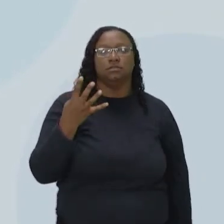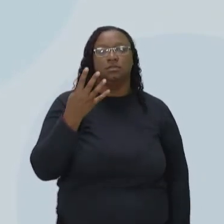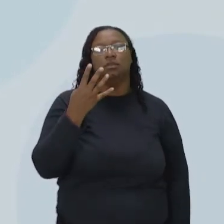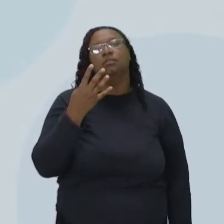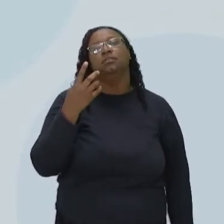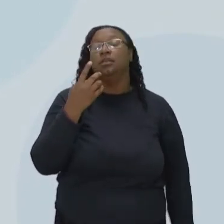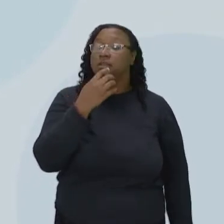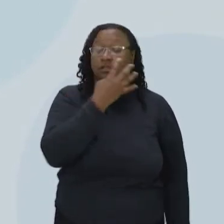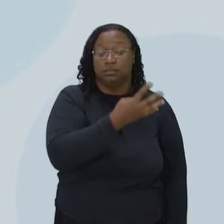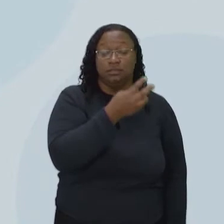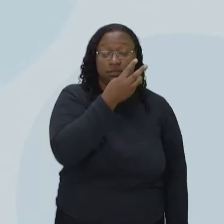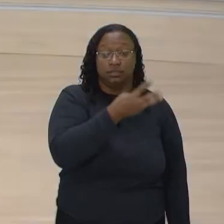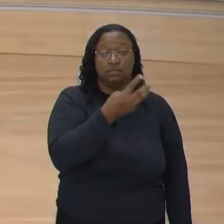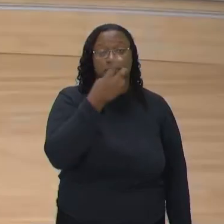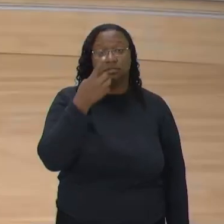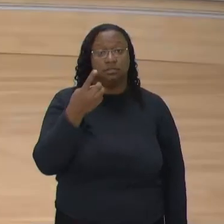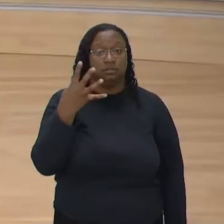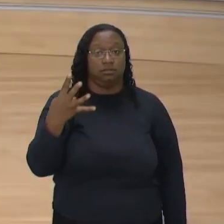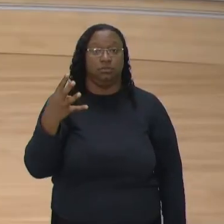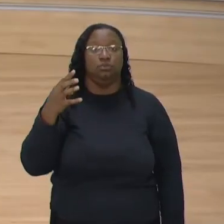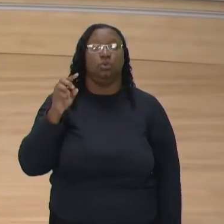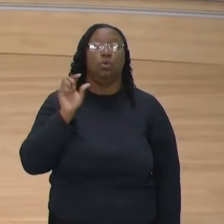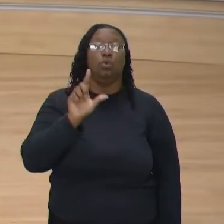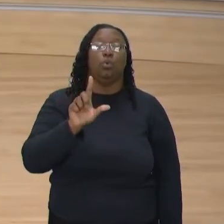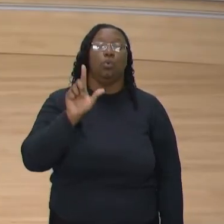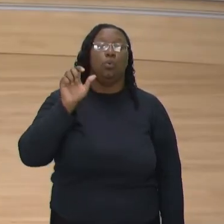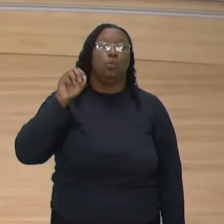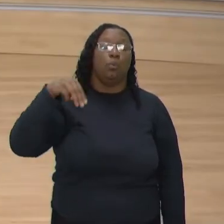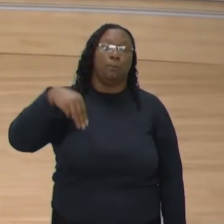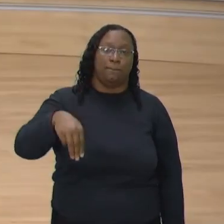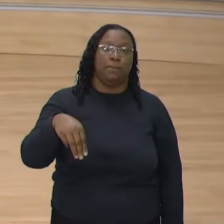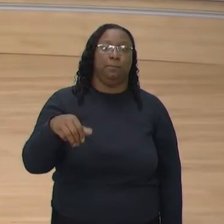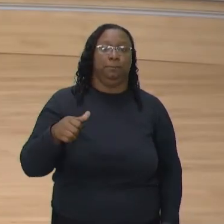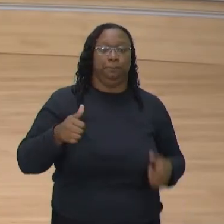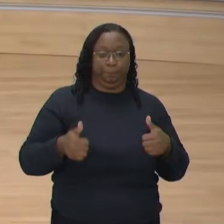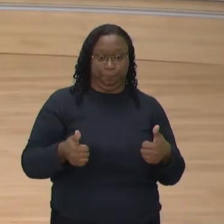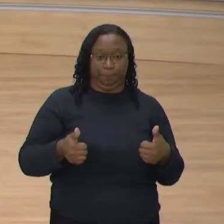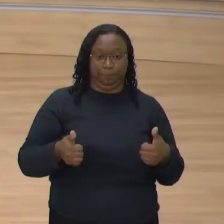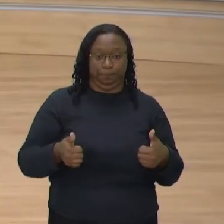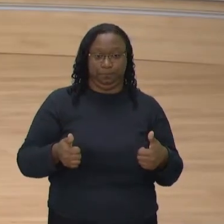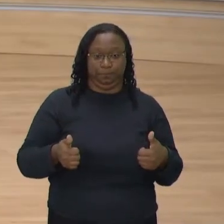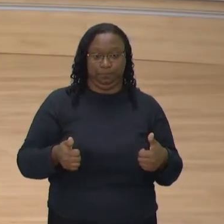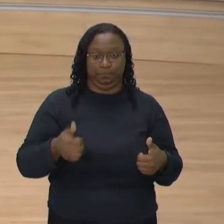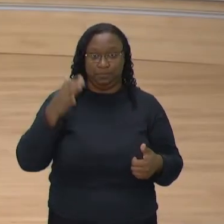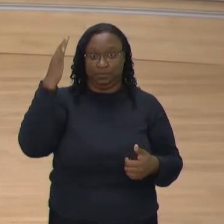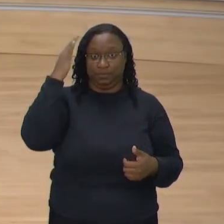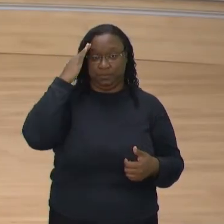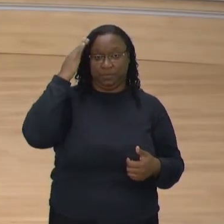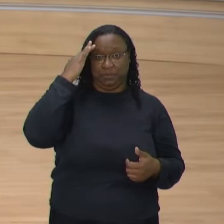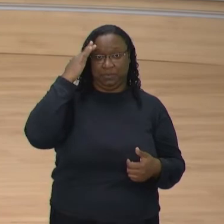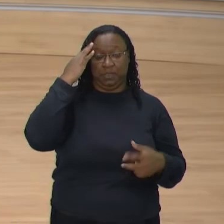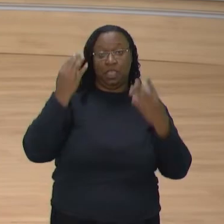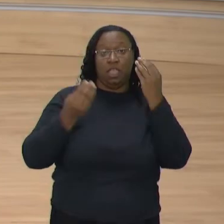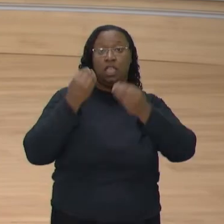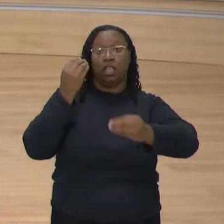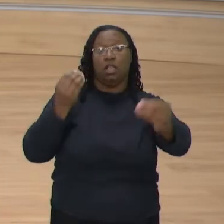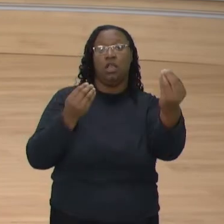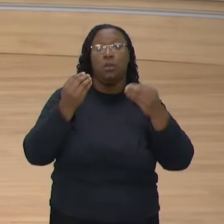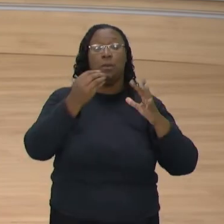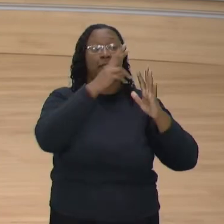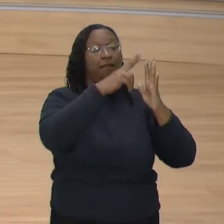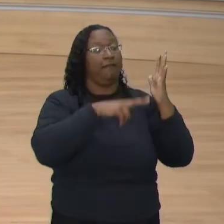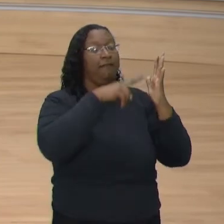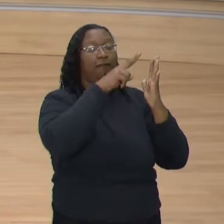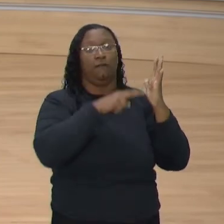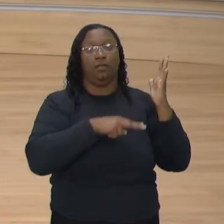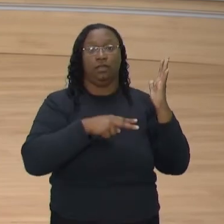eu queria, que é a minha dúvida, a minha complicação que tem aí. Deu 314 lumens. Vamos ver quanto que estava na tabela que a gente